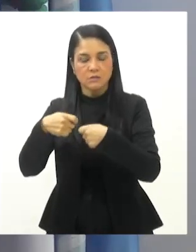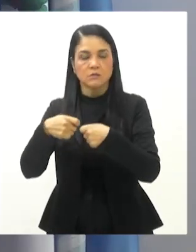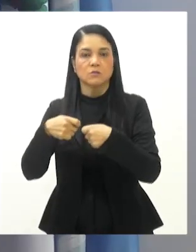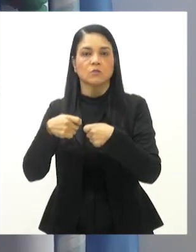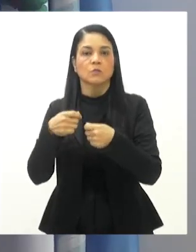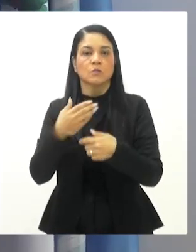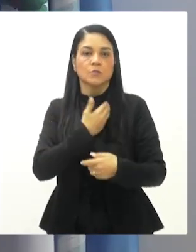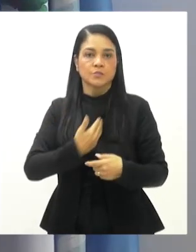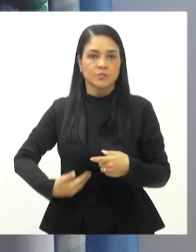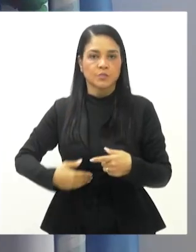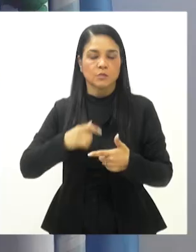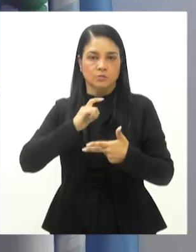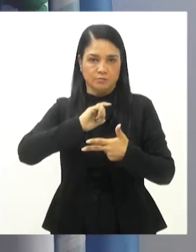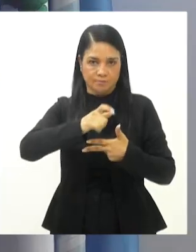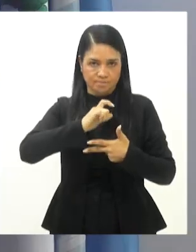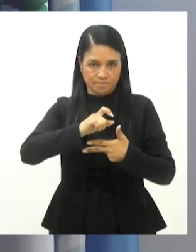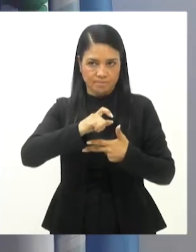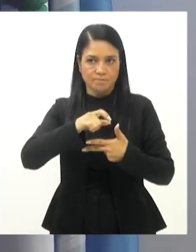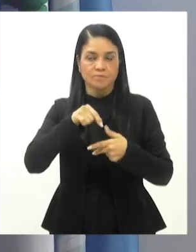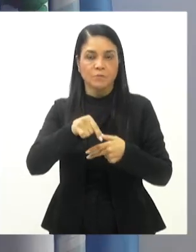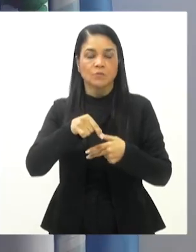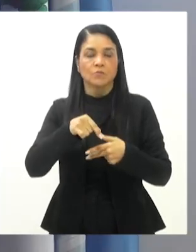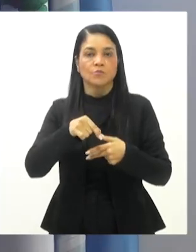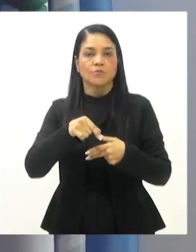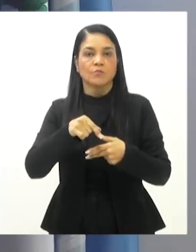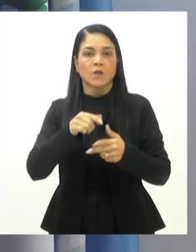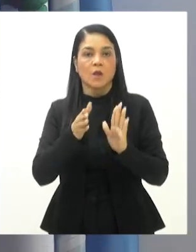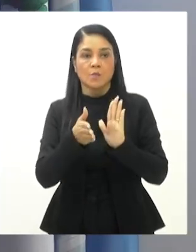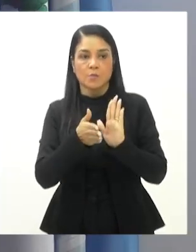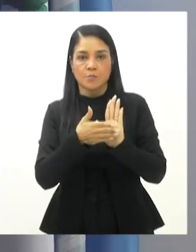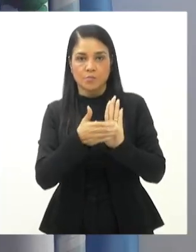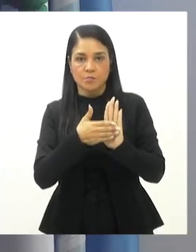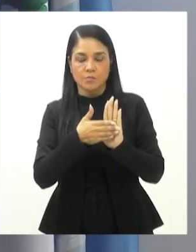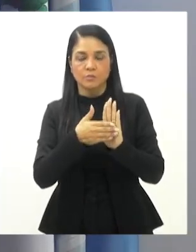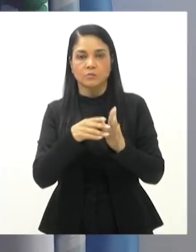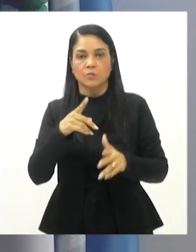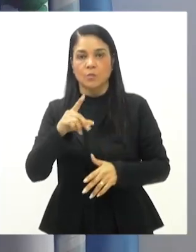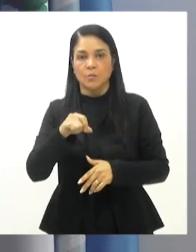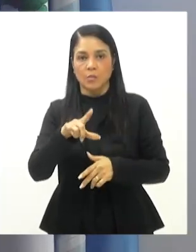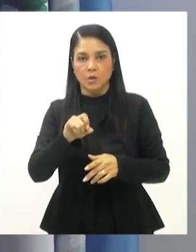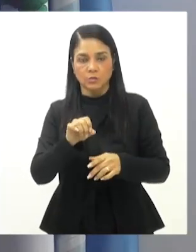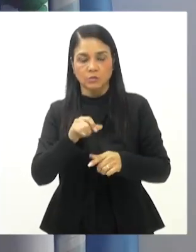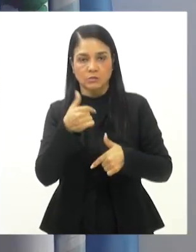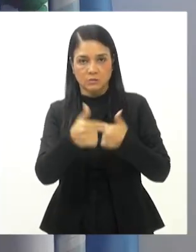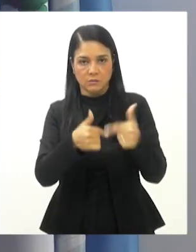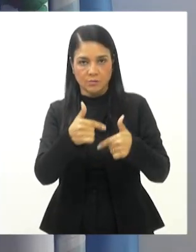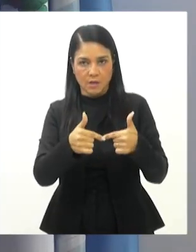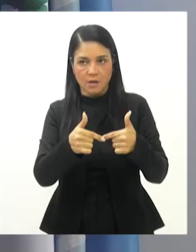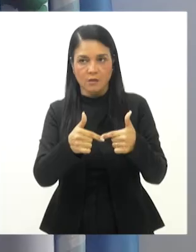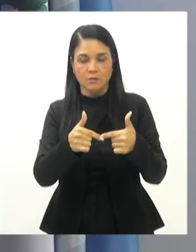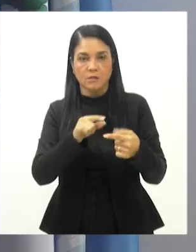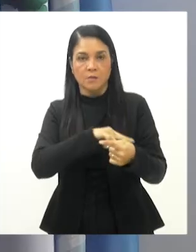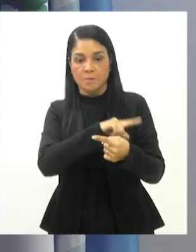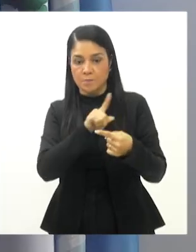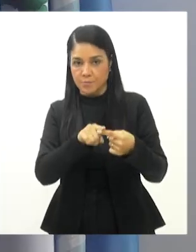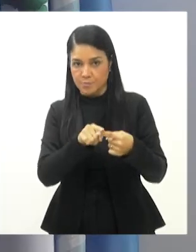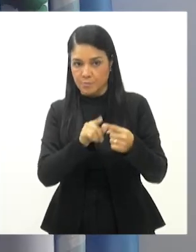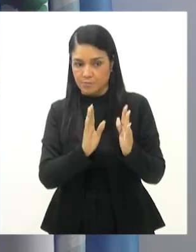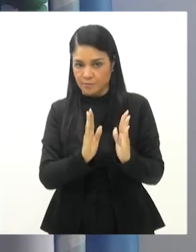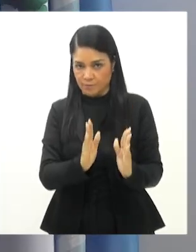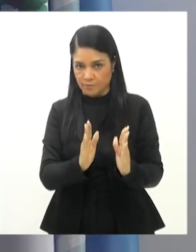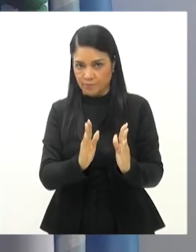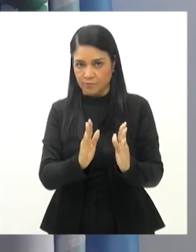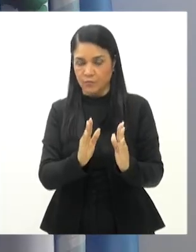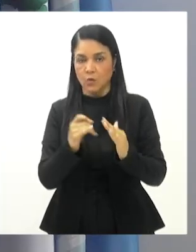Executivo. E quando a proposta aqui no plano de trabalho, ela delimita na primeira fase